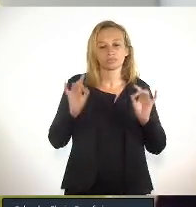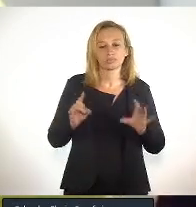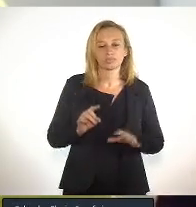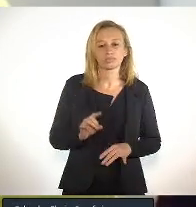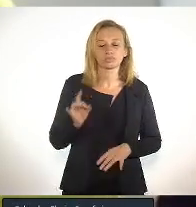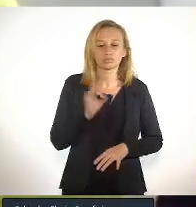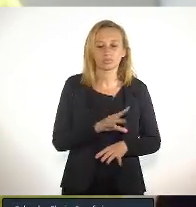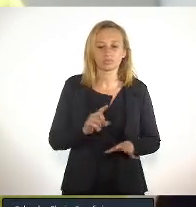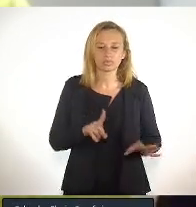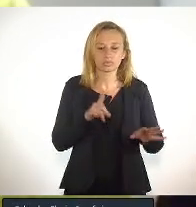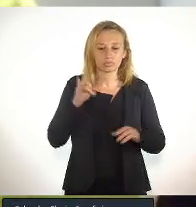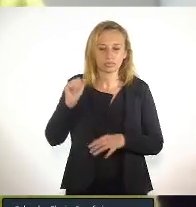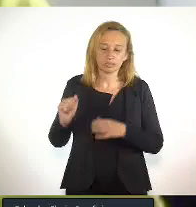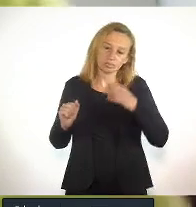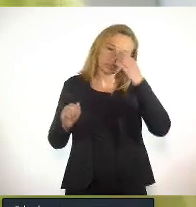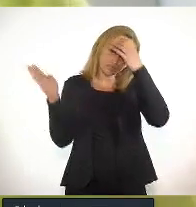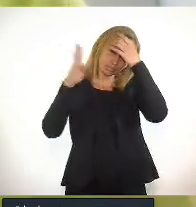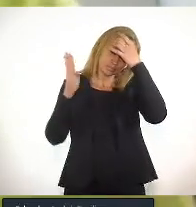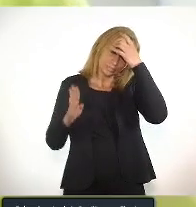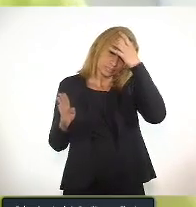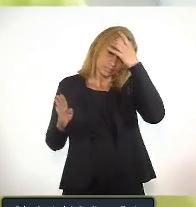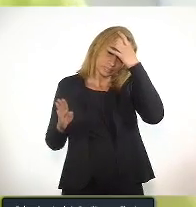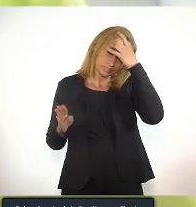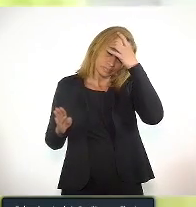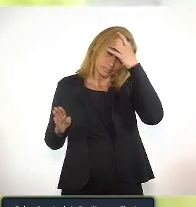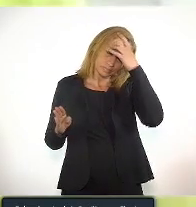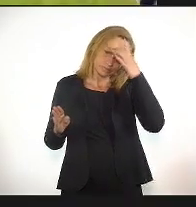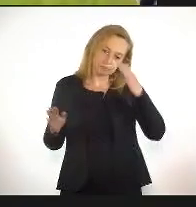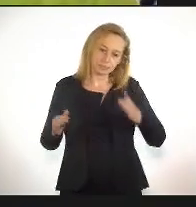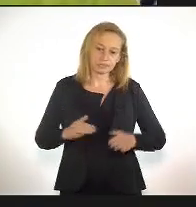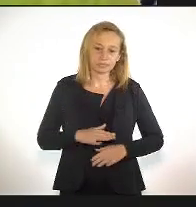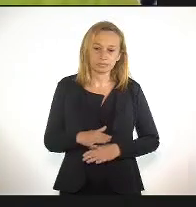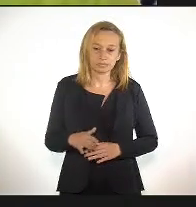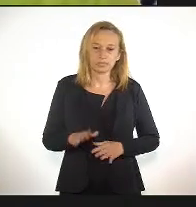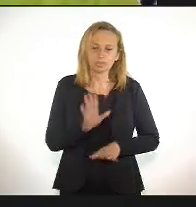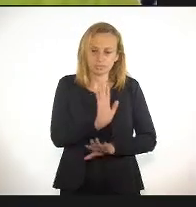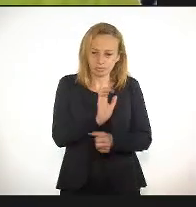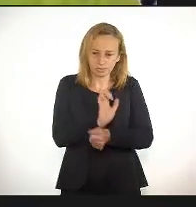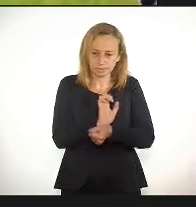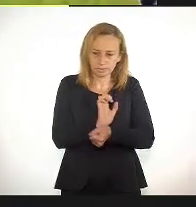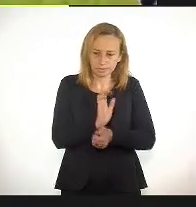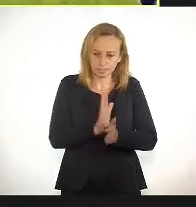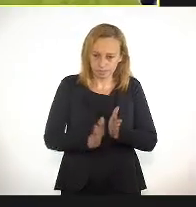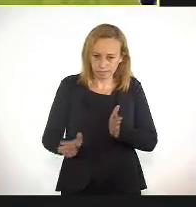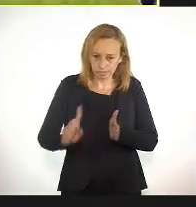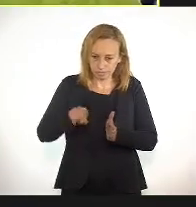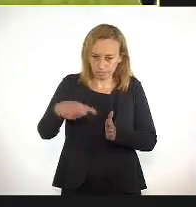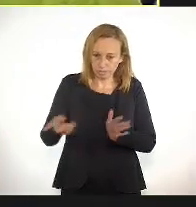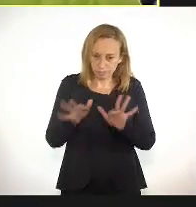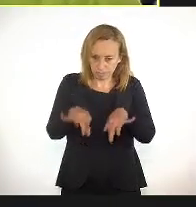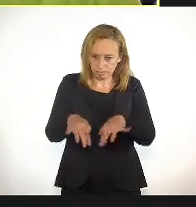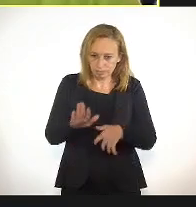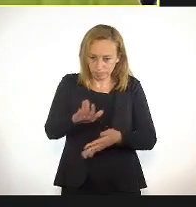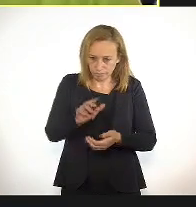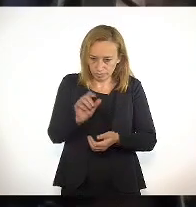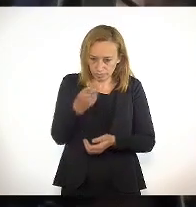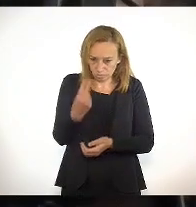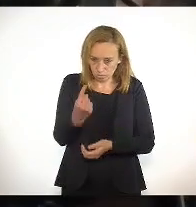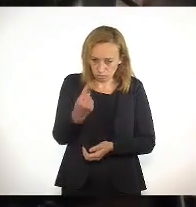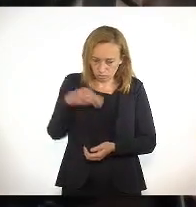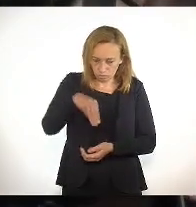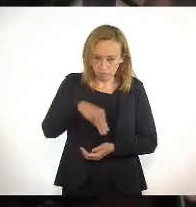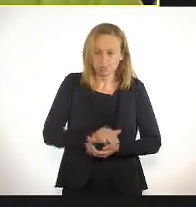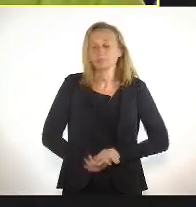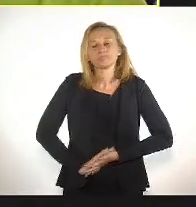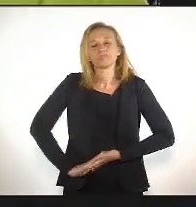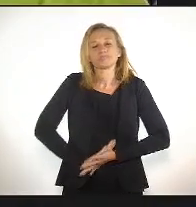Brasil inteiro a gente tem... Deixa pela ordem ao final, falta só uma, Flávio. Tá. 1 minuto, falta Pode ainda. Ser, presidente.